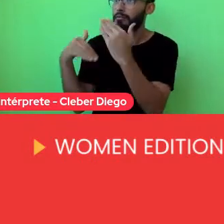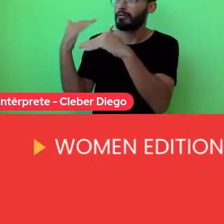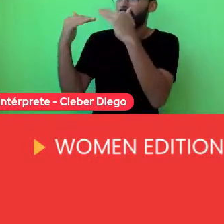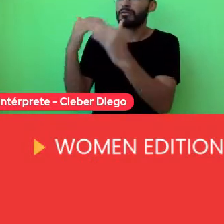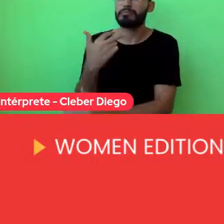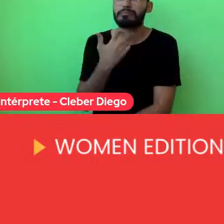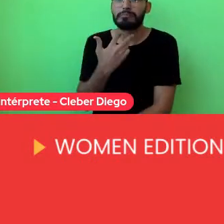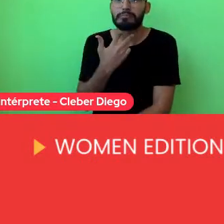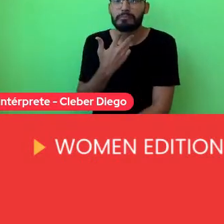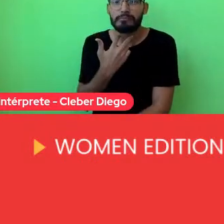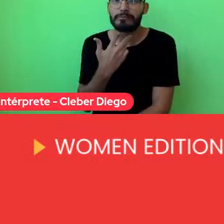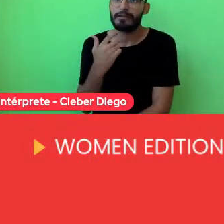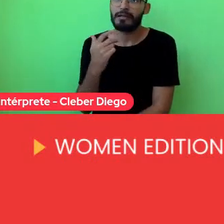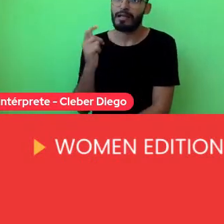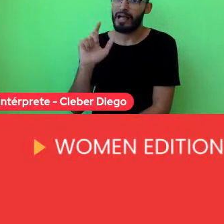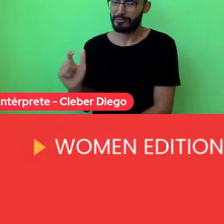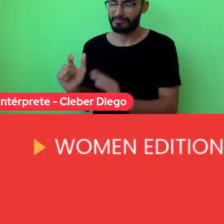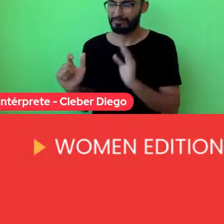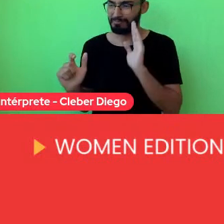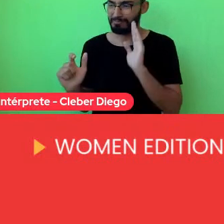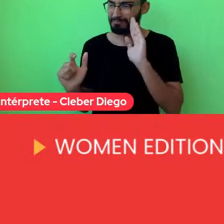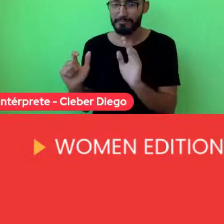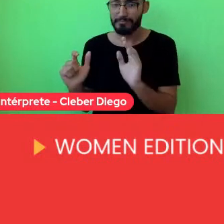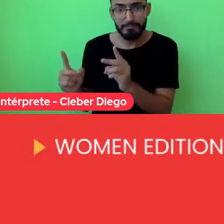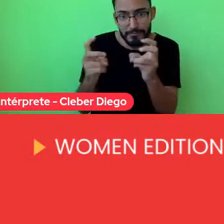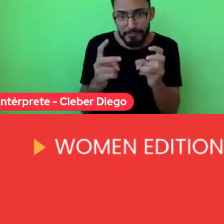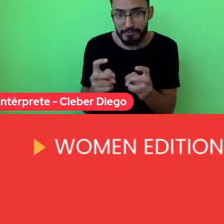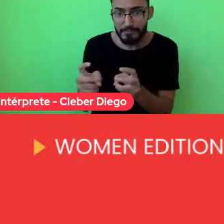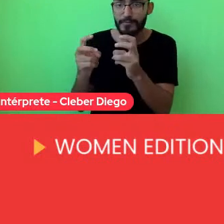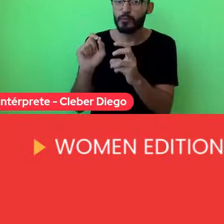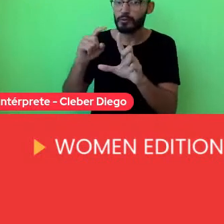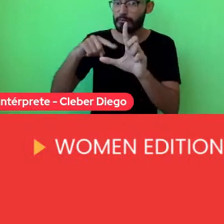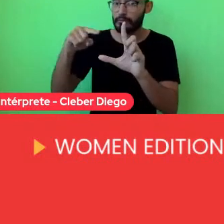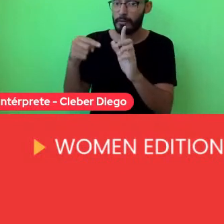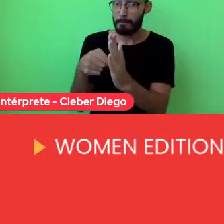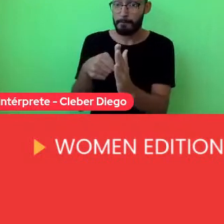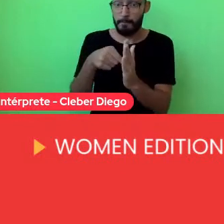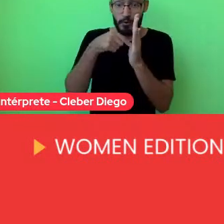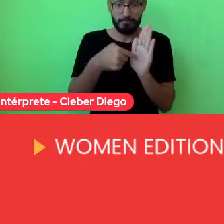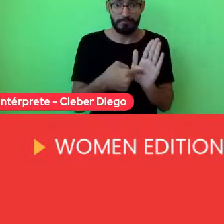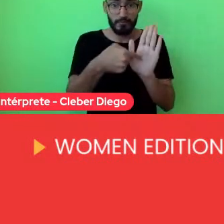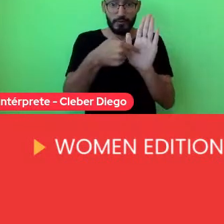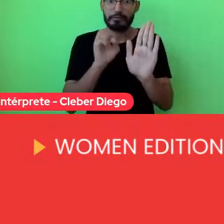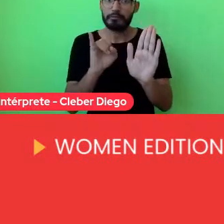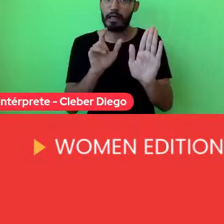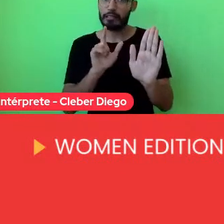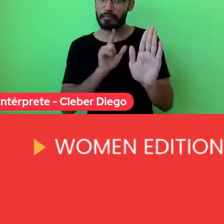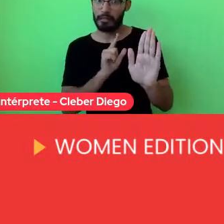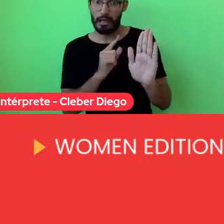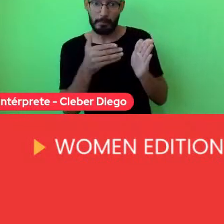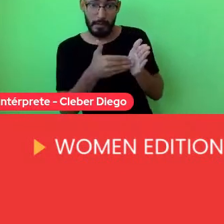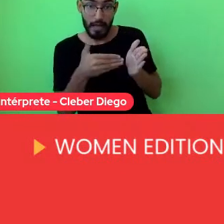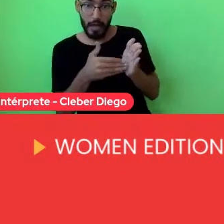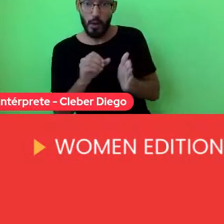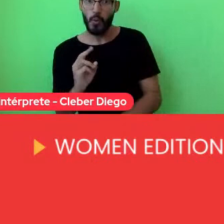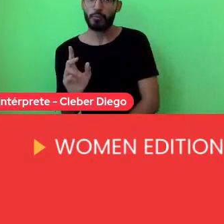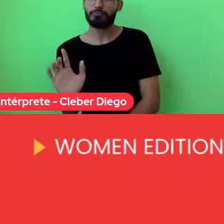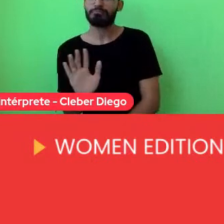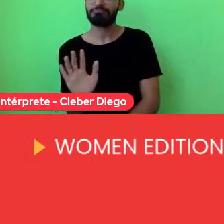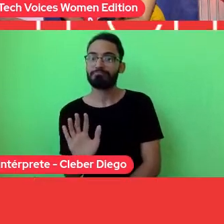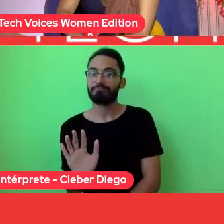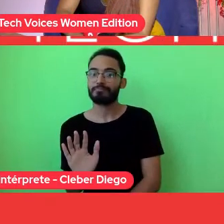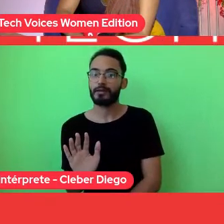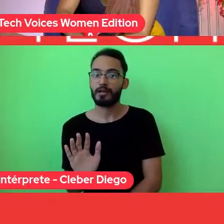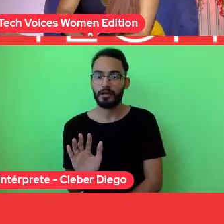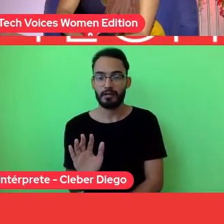né, esse algoritmo, ele visa identificar, né, se a gente tem essas barreiras. E hoje